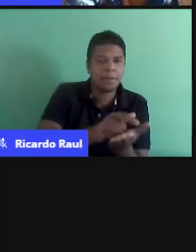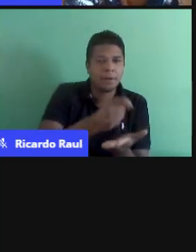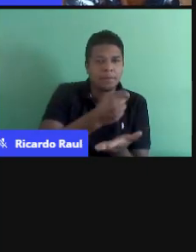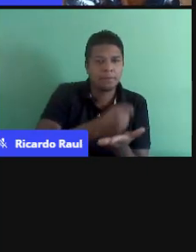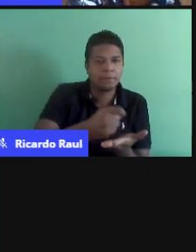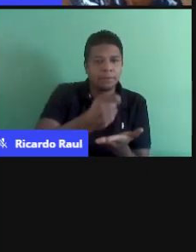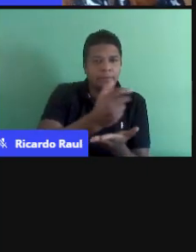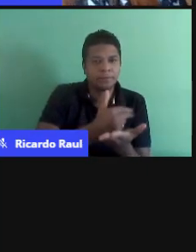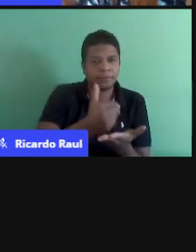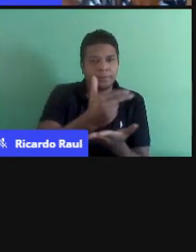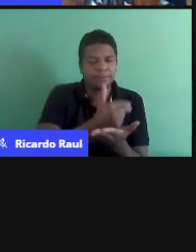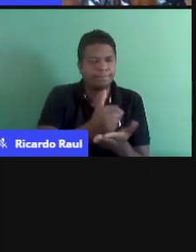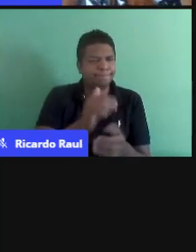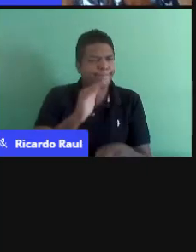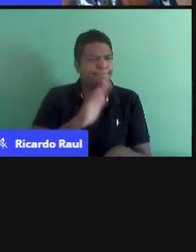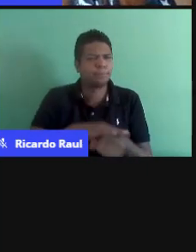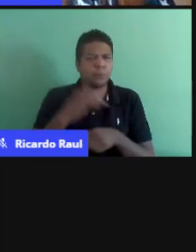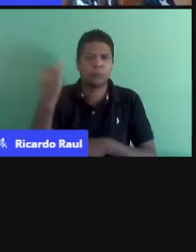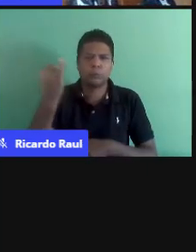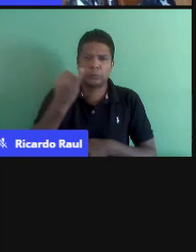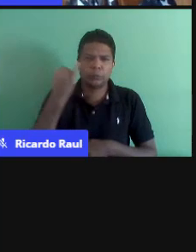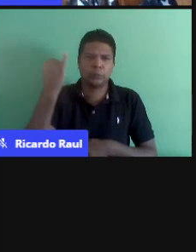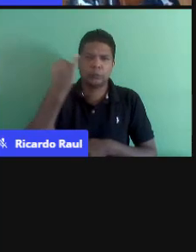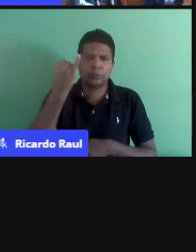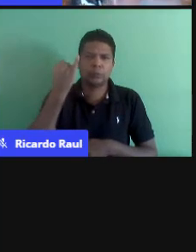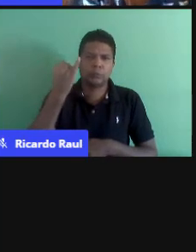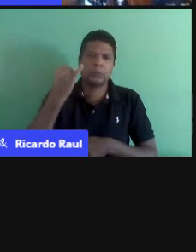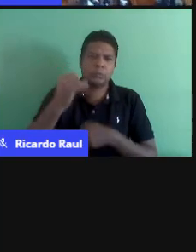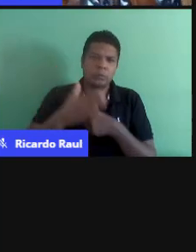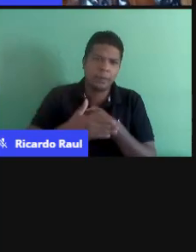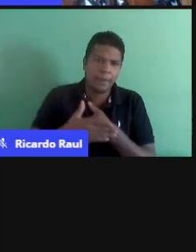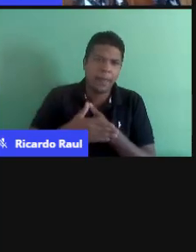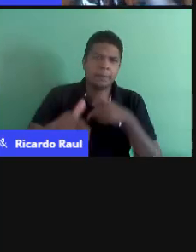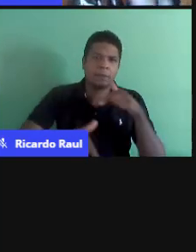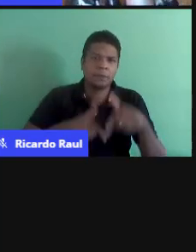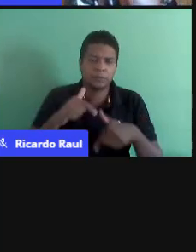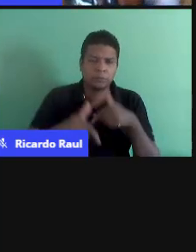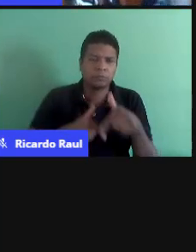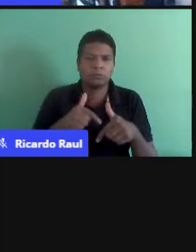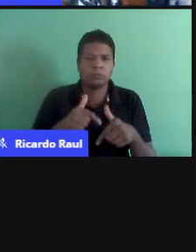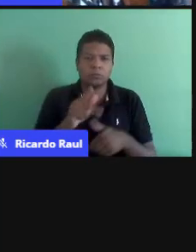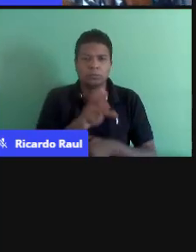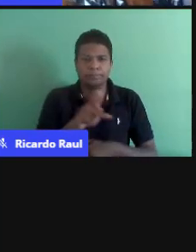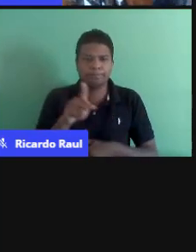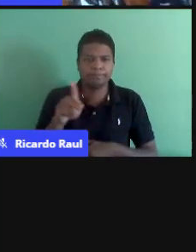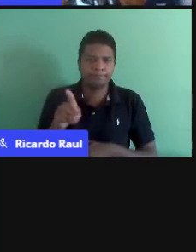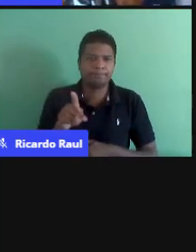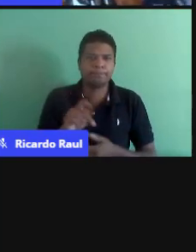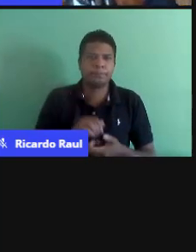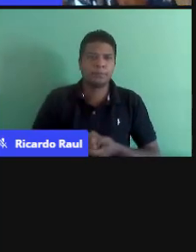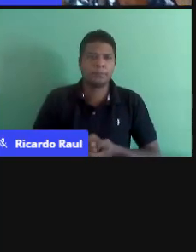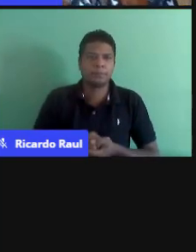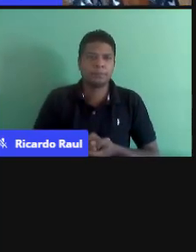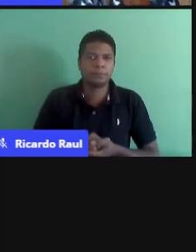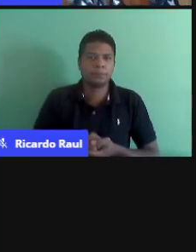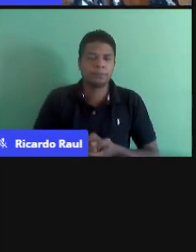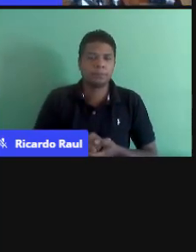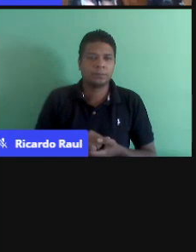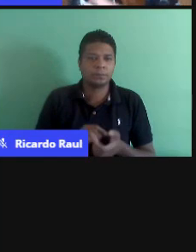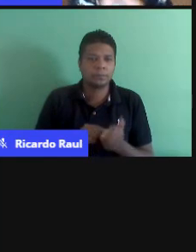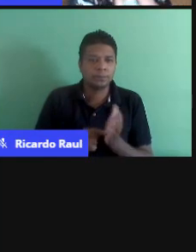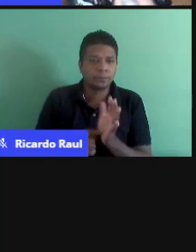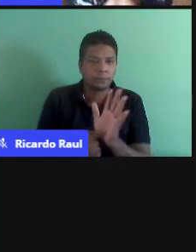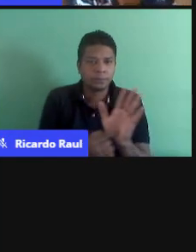é um ponto importantíssimo no papel do professor, que a Iná até colocou aqui, falando da questão das exposições. Então,